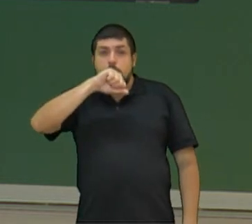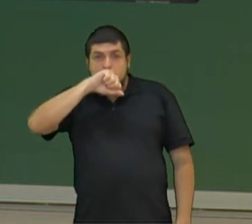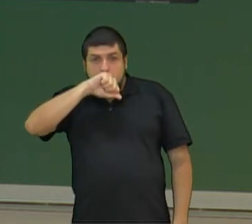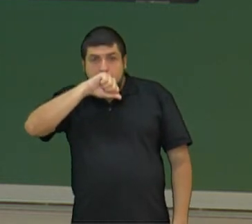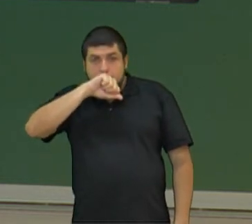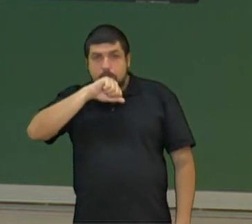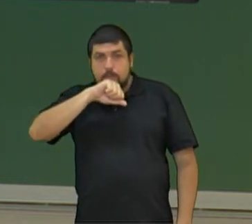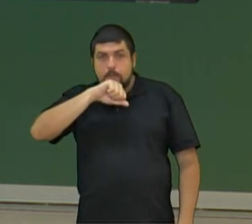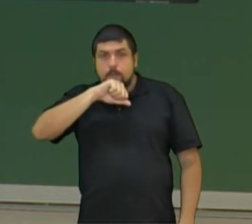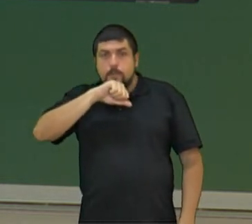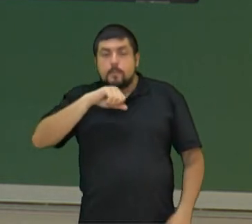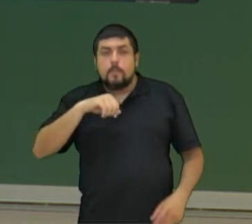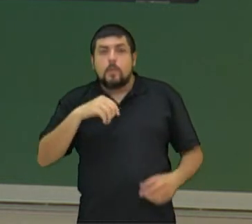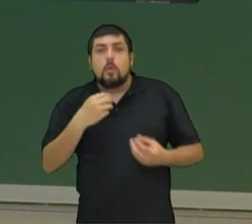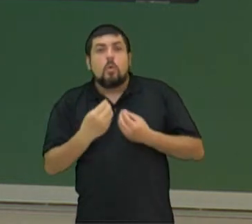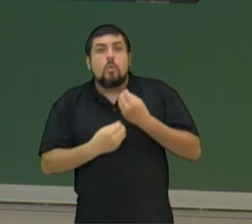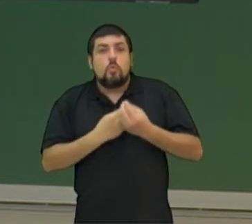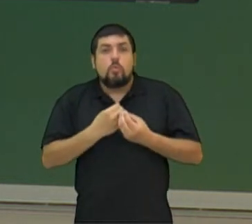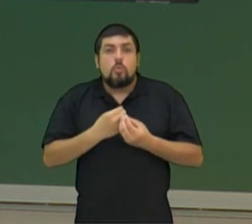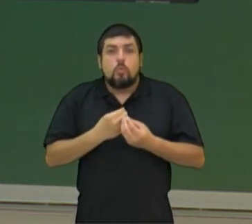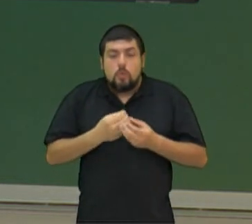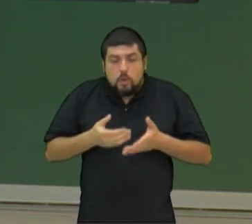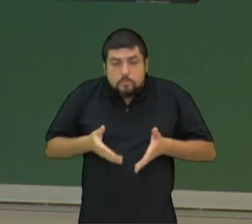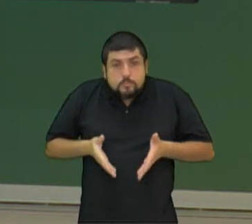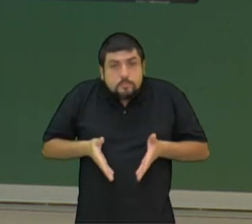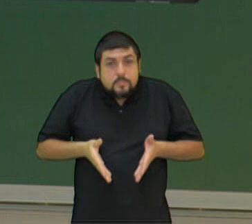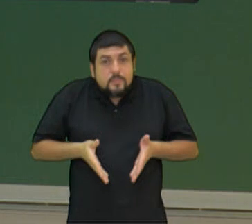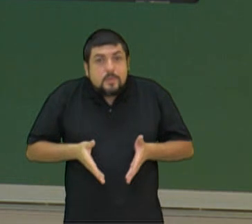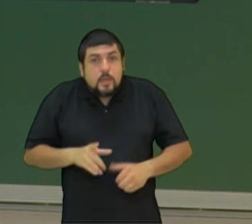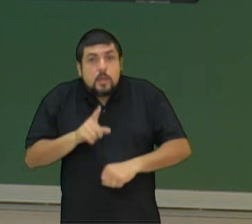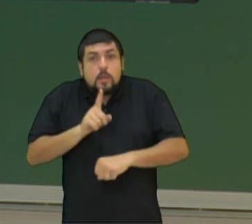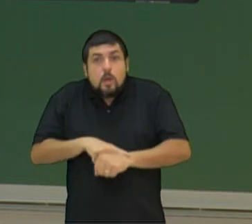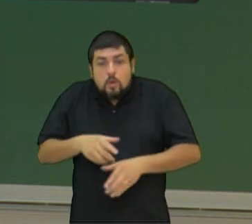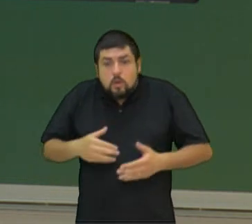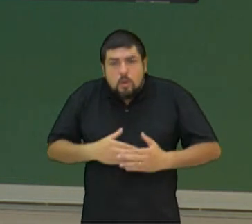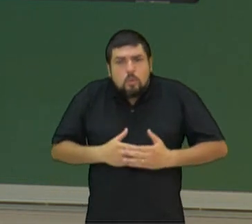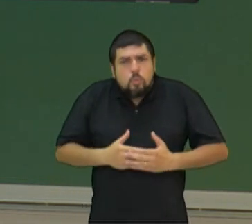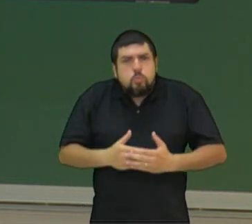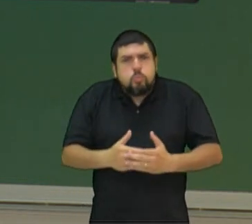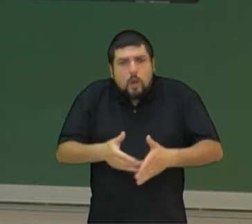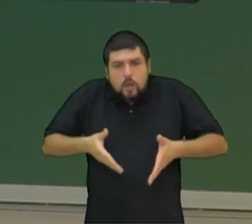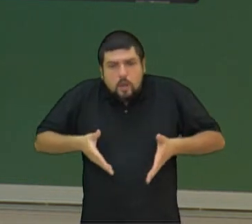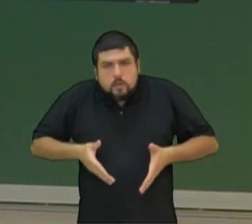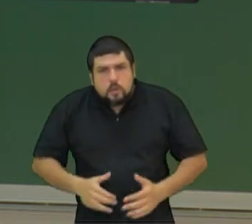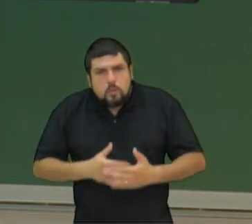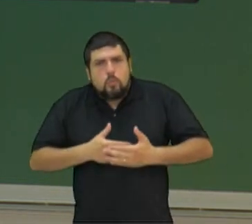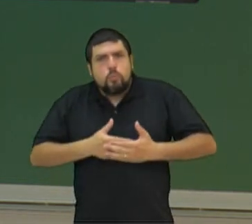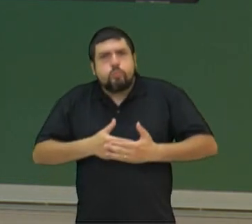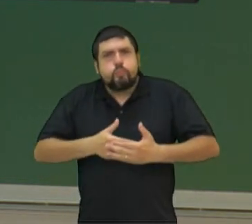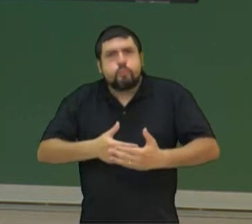pode passar para o seu filho durante o parto ou ainda pela amamentação.